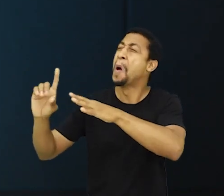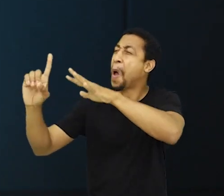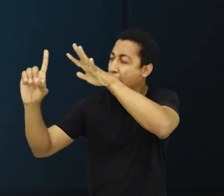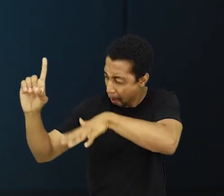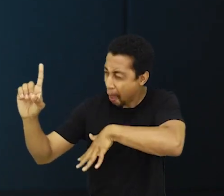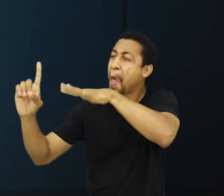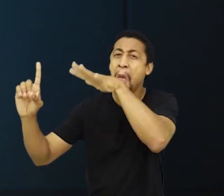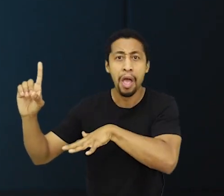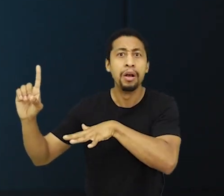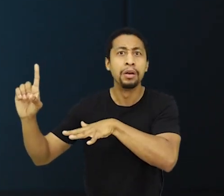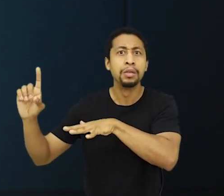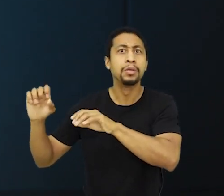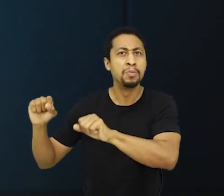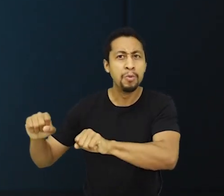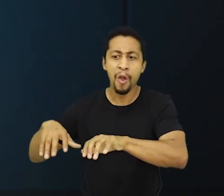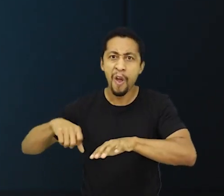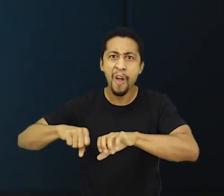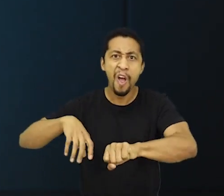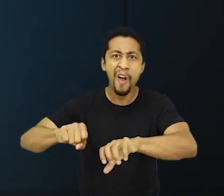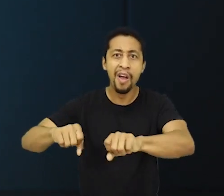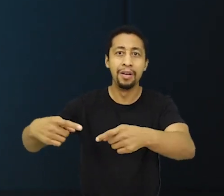a política brasileira.